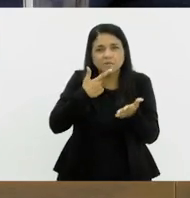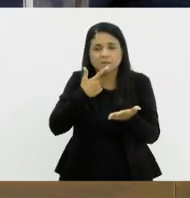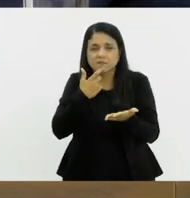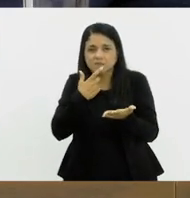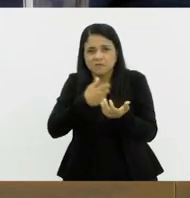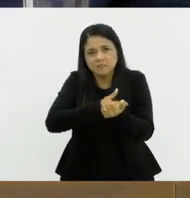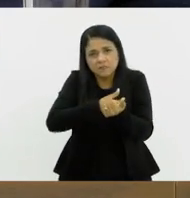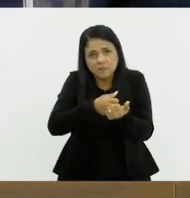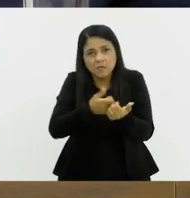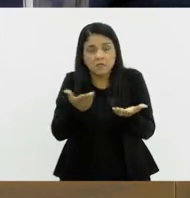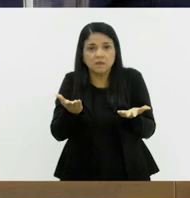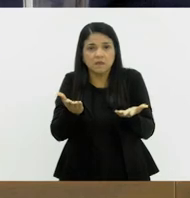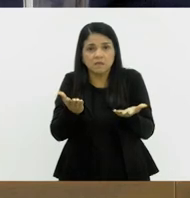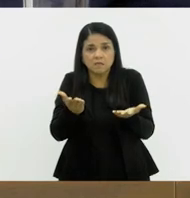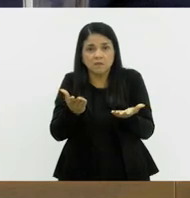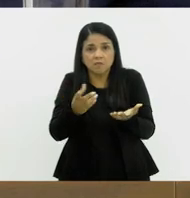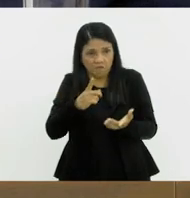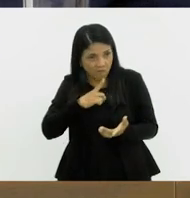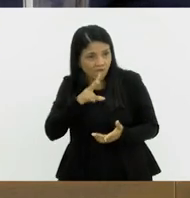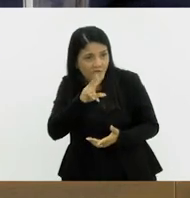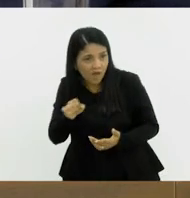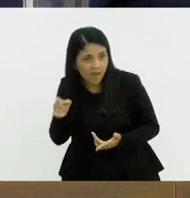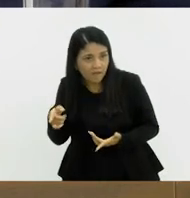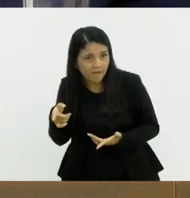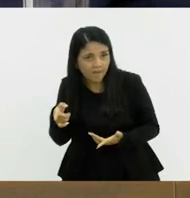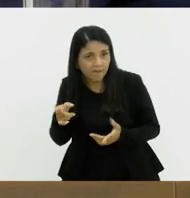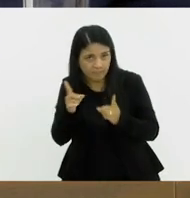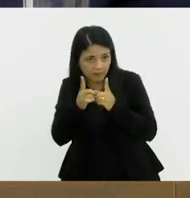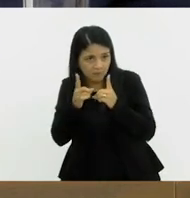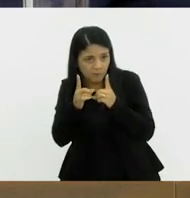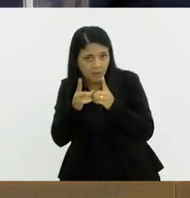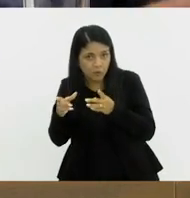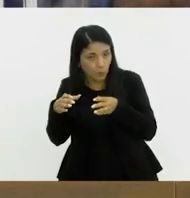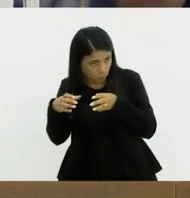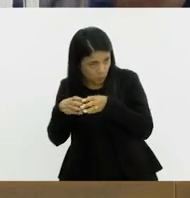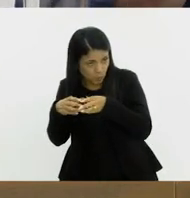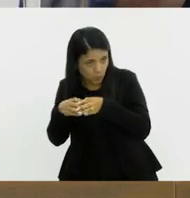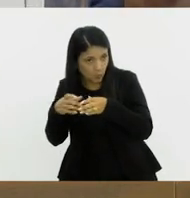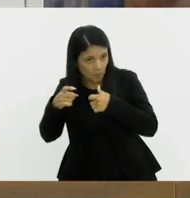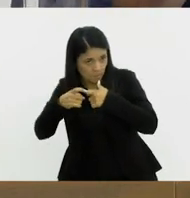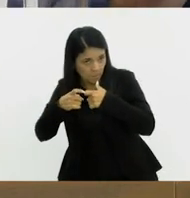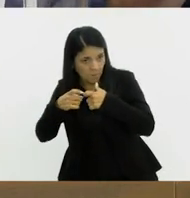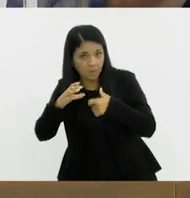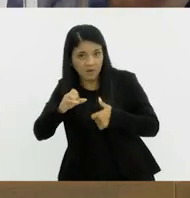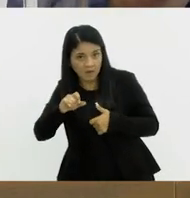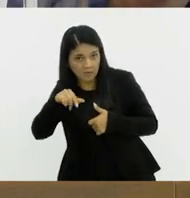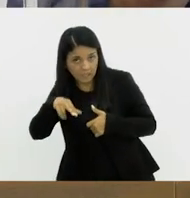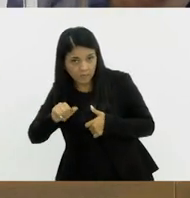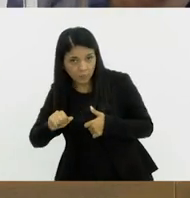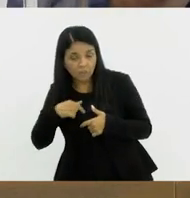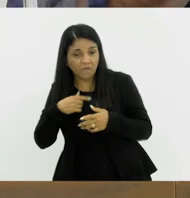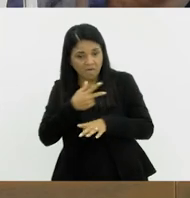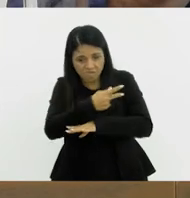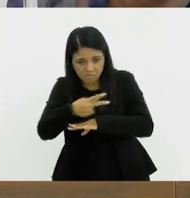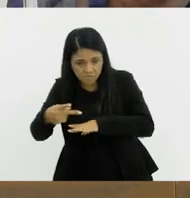isso, ela vai ter isso lá e vai ter um corpo clínico, esse corpo clínico visitará os leitos.